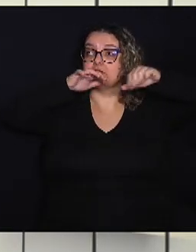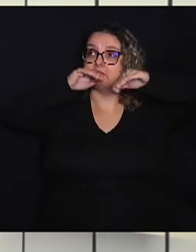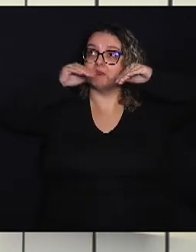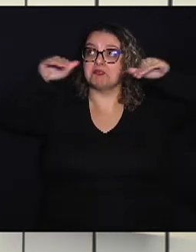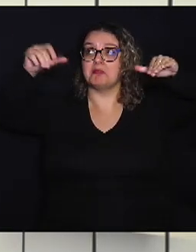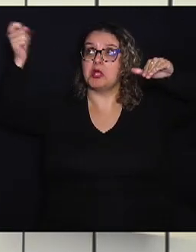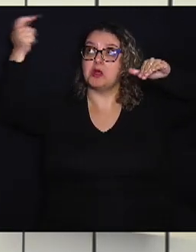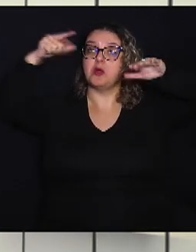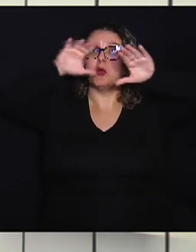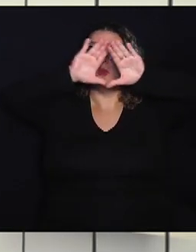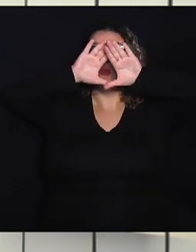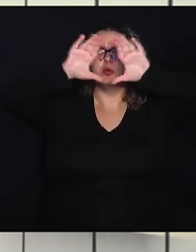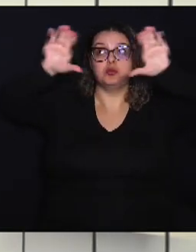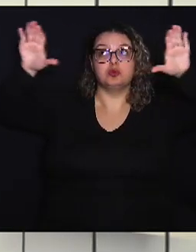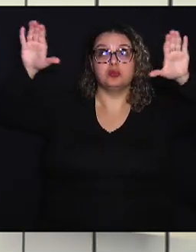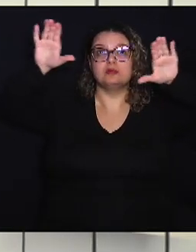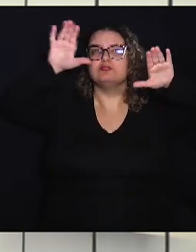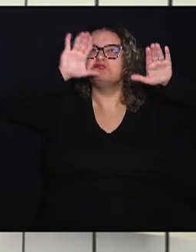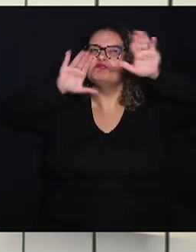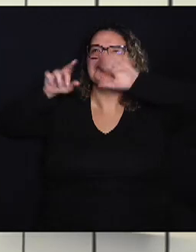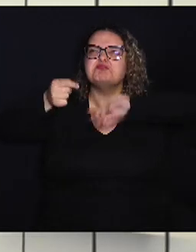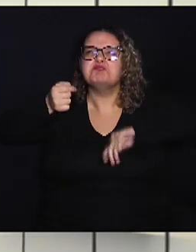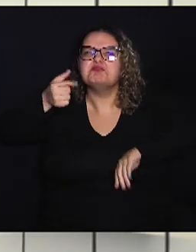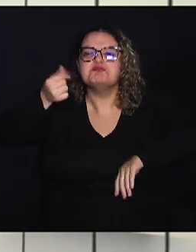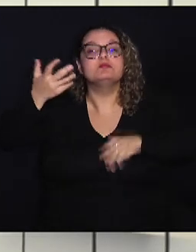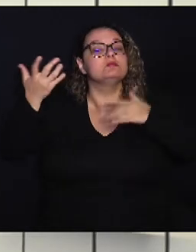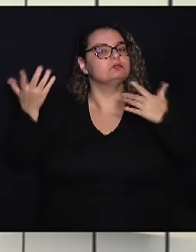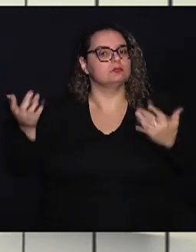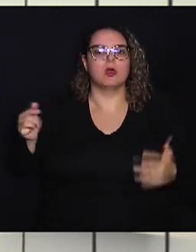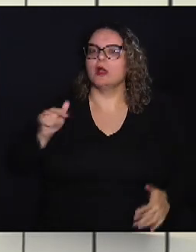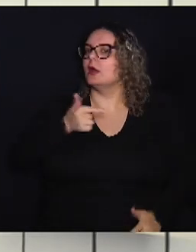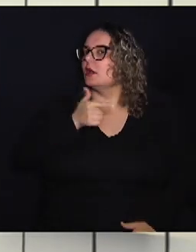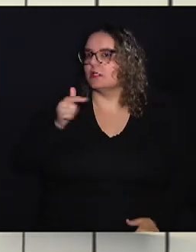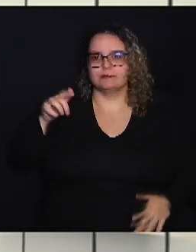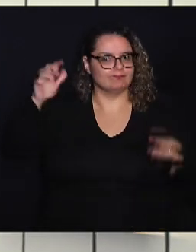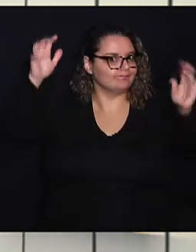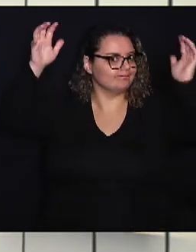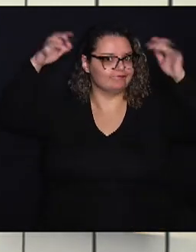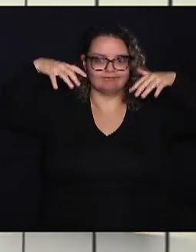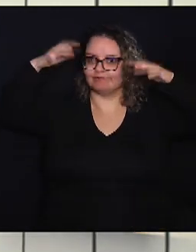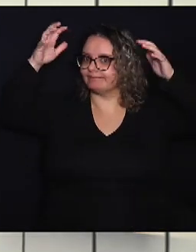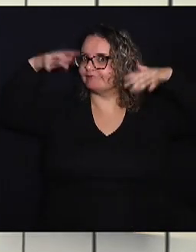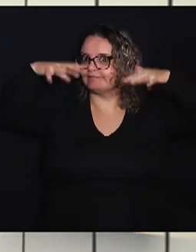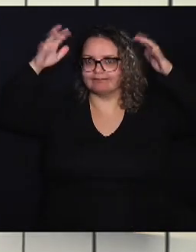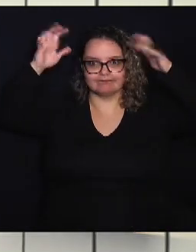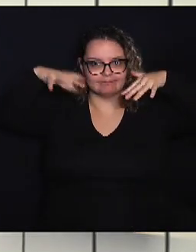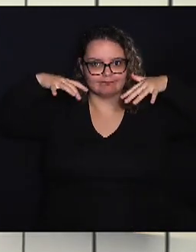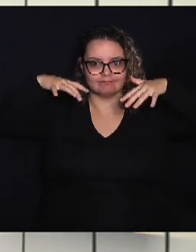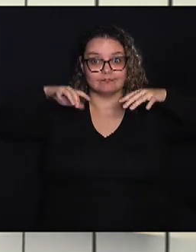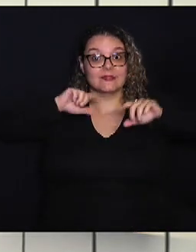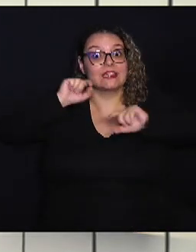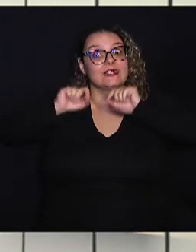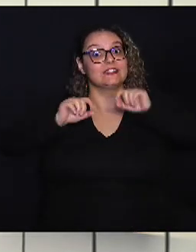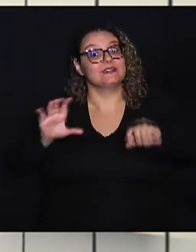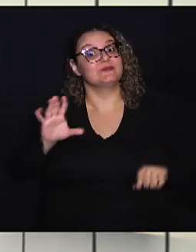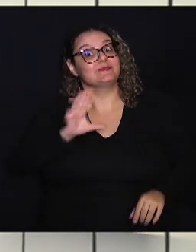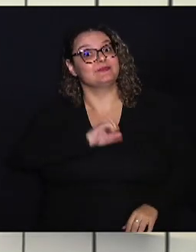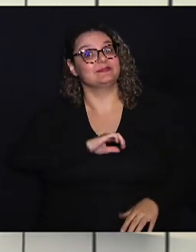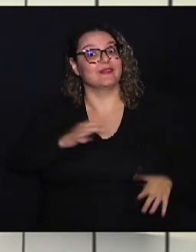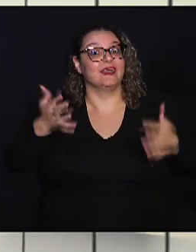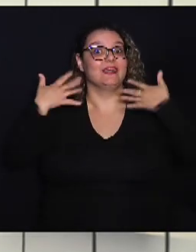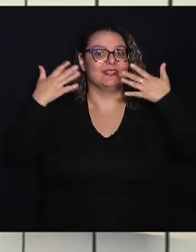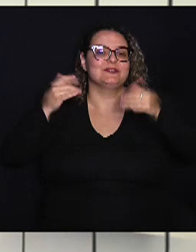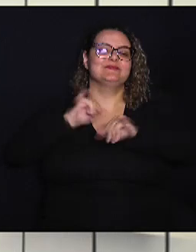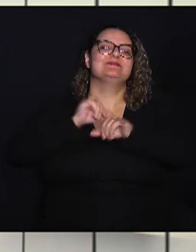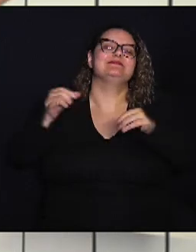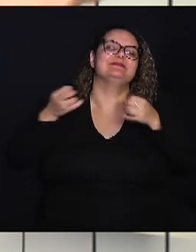aparecendo entre poucas nuvens e com isso não tem previsão de chuva. E para quem gosta de calor, a